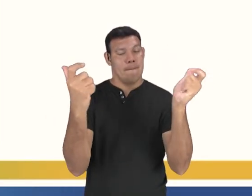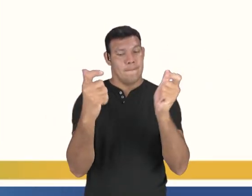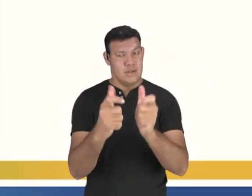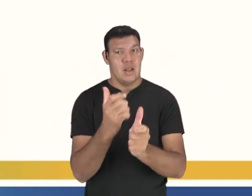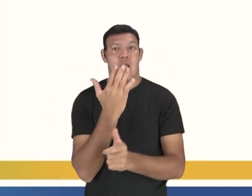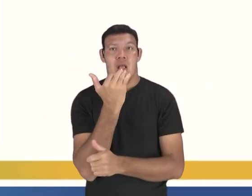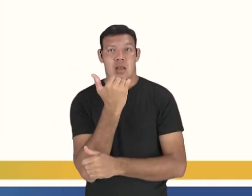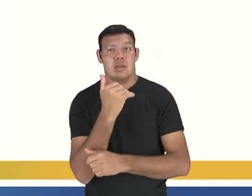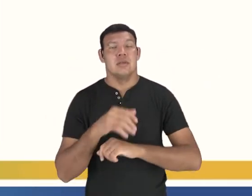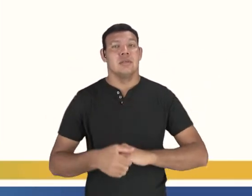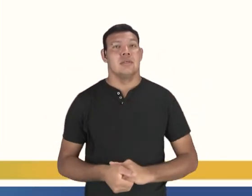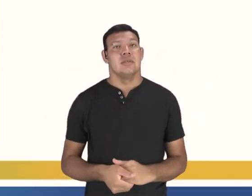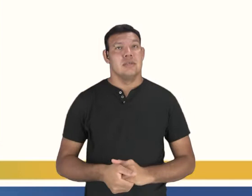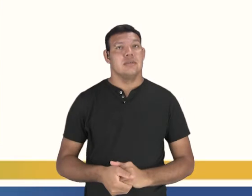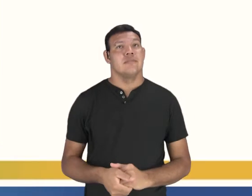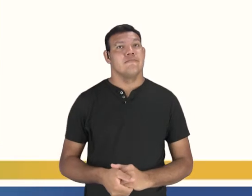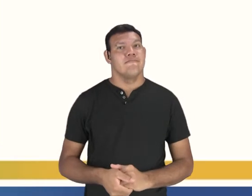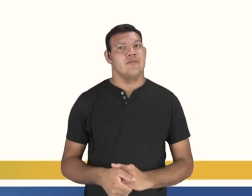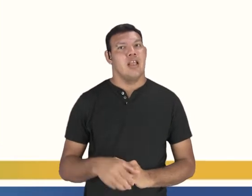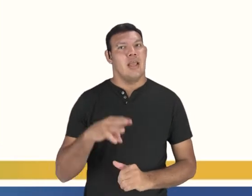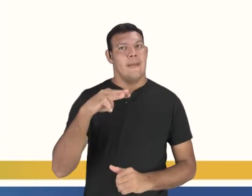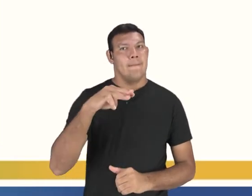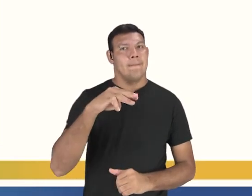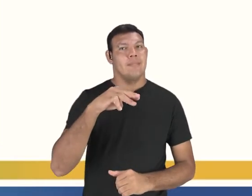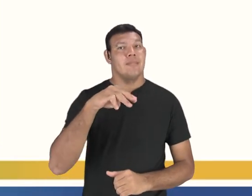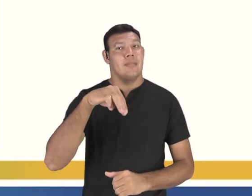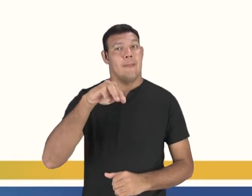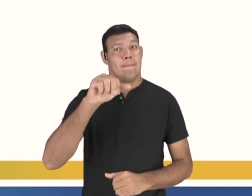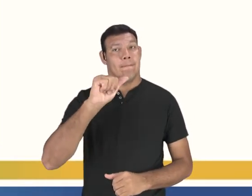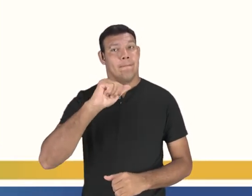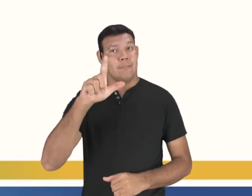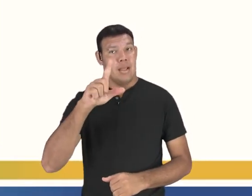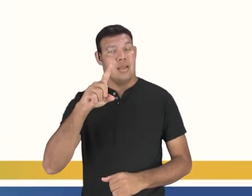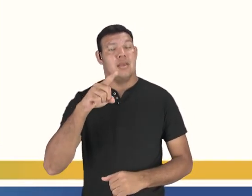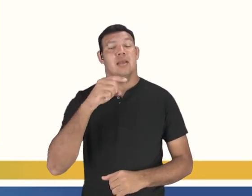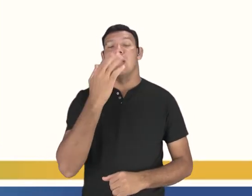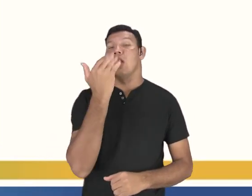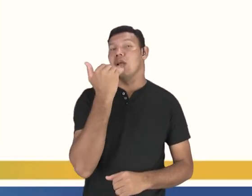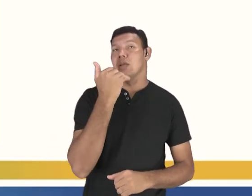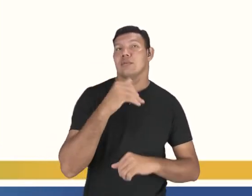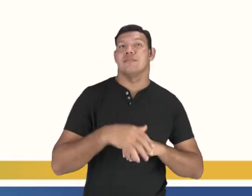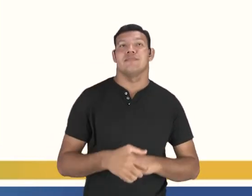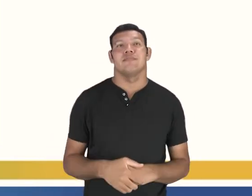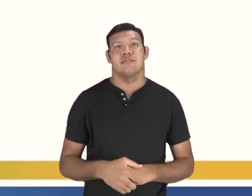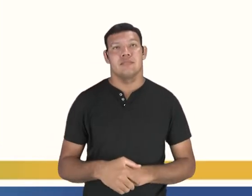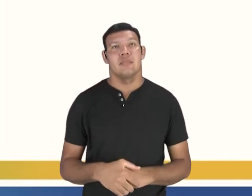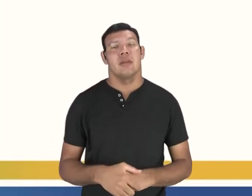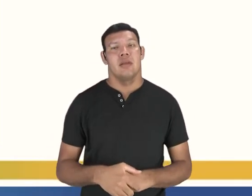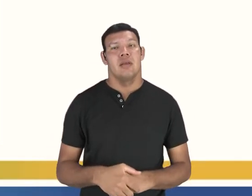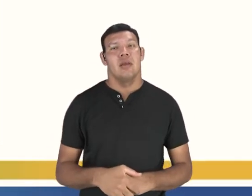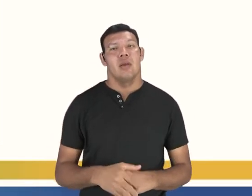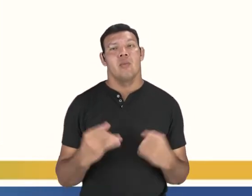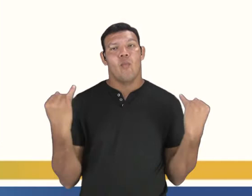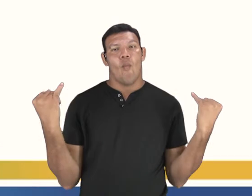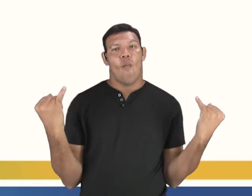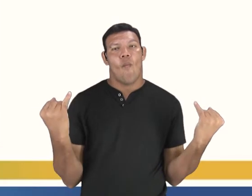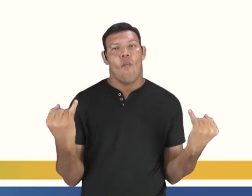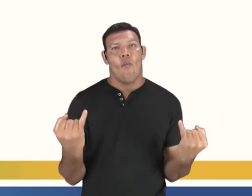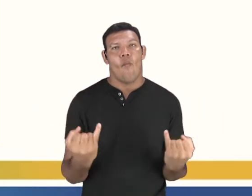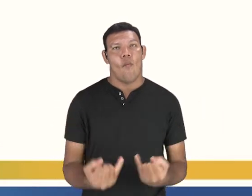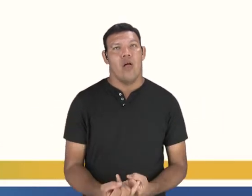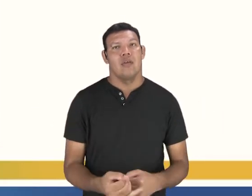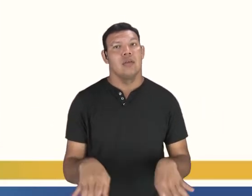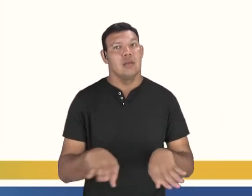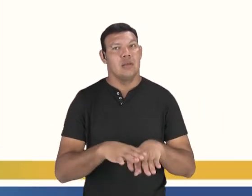importante que a gente comente sobre a má nutrição, tá? Acompanhe comigo na telinha. Tanto a desnutrição como a obesidade